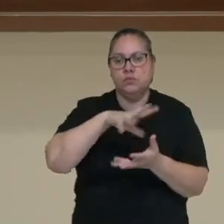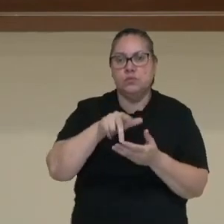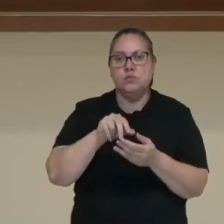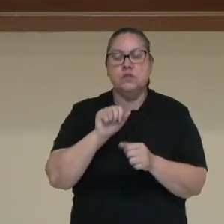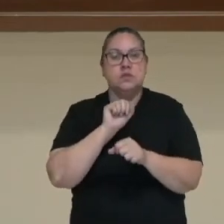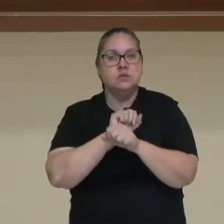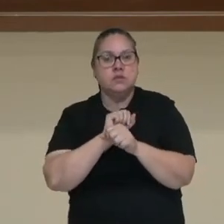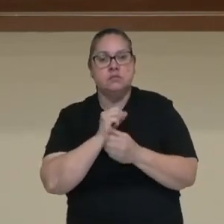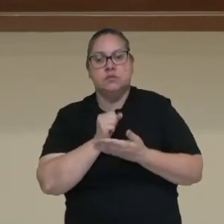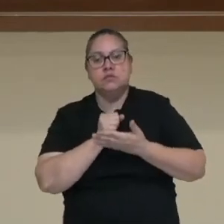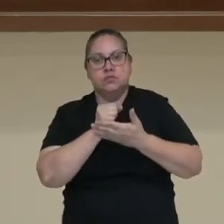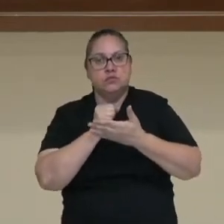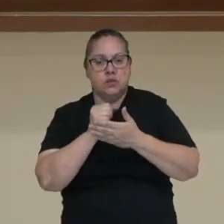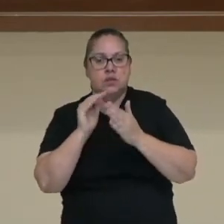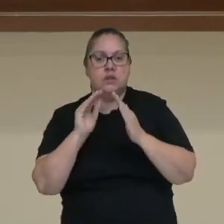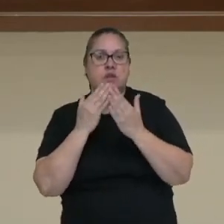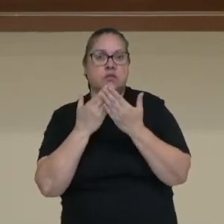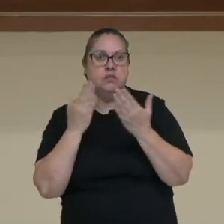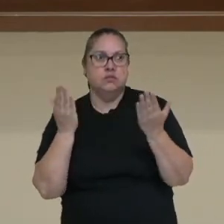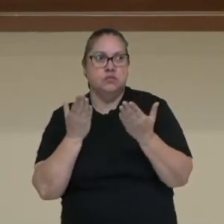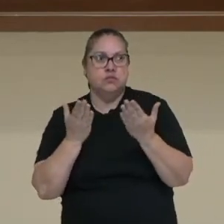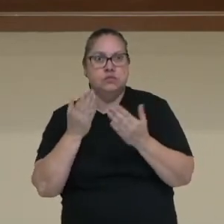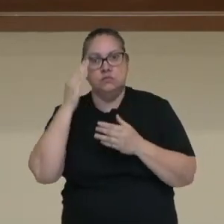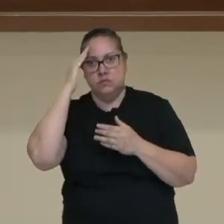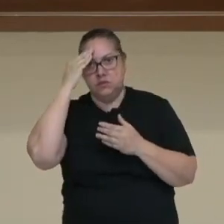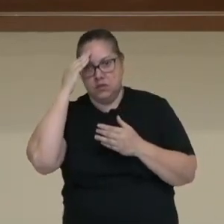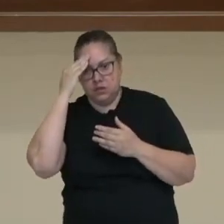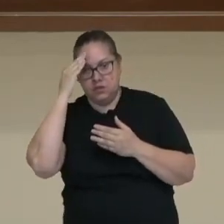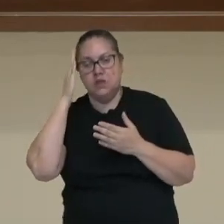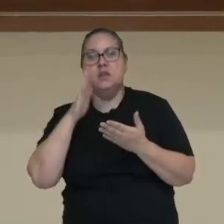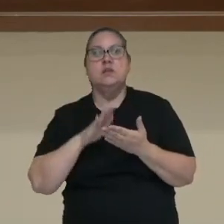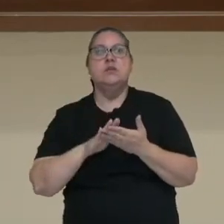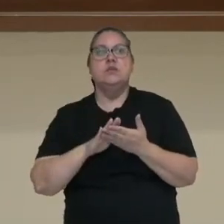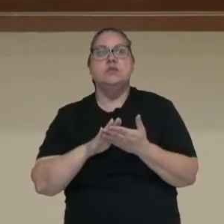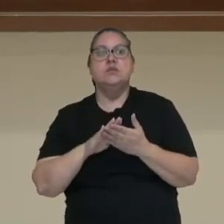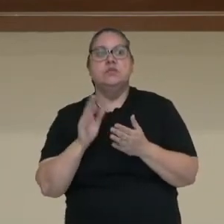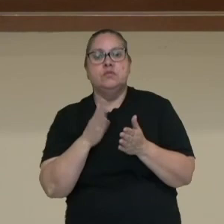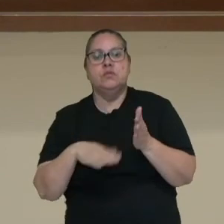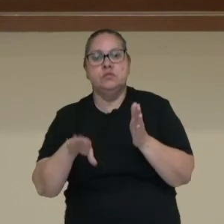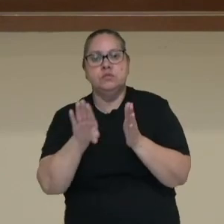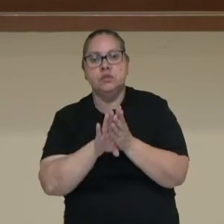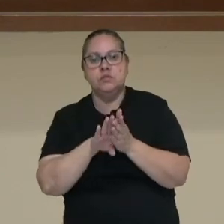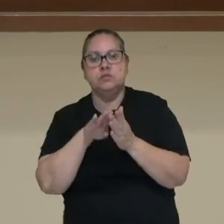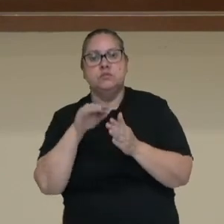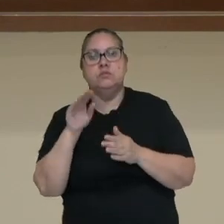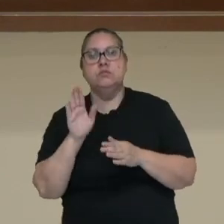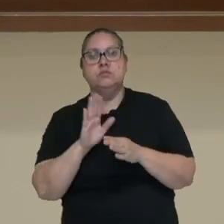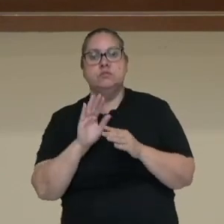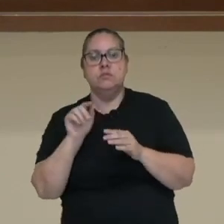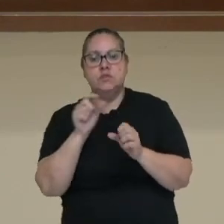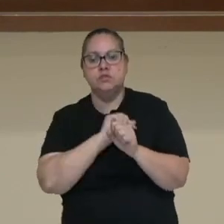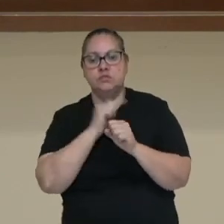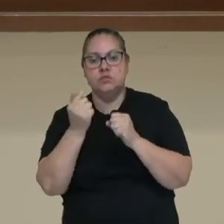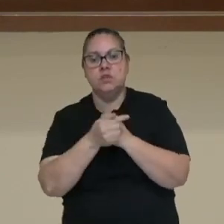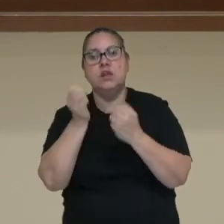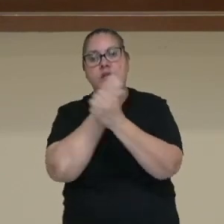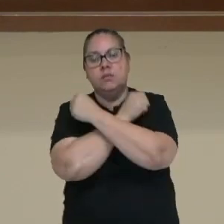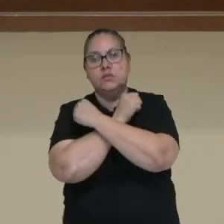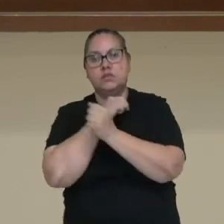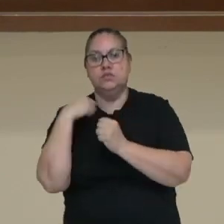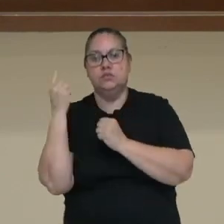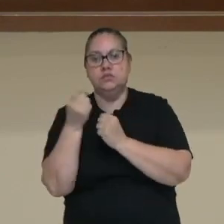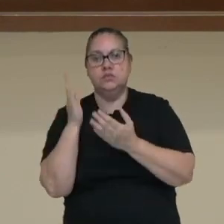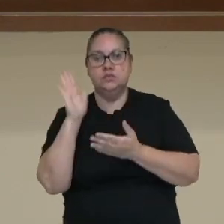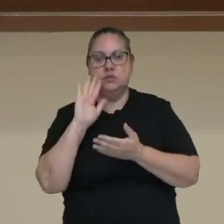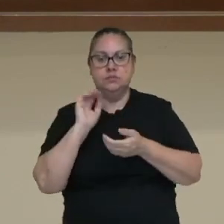ter contribuído na aula de hoje com vocês para o entendimento desse assunto. Voltamos numa próxima aula com mais geografia. Um abraço a todos e até lá!